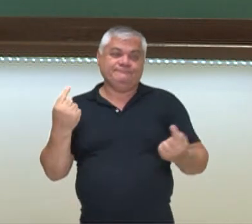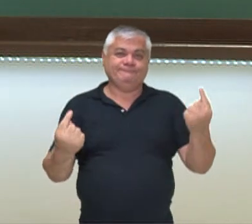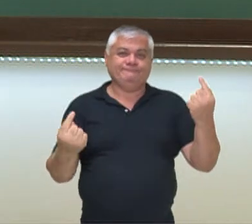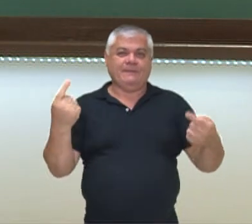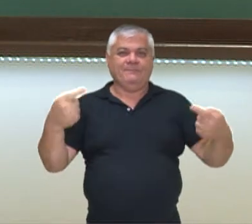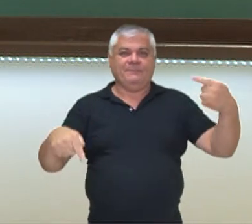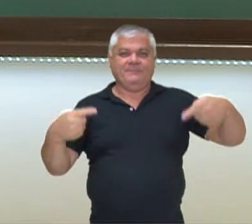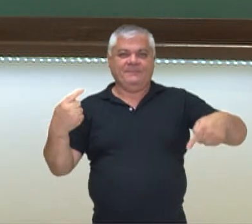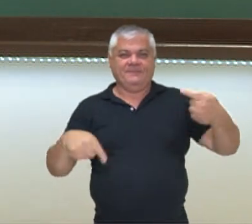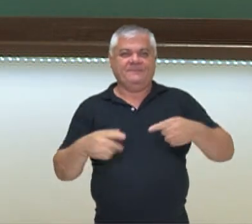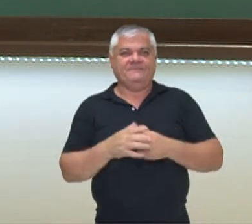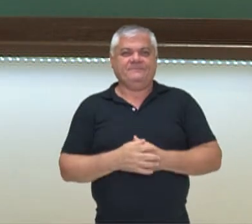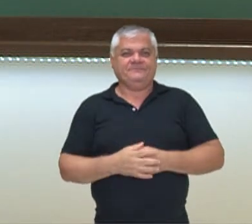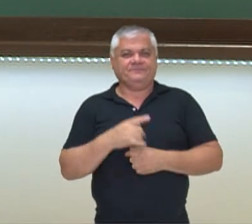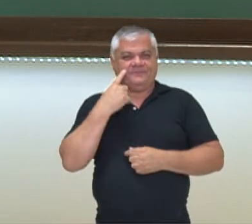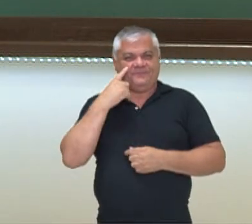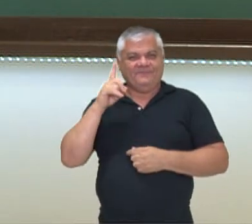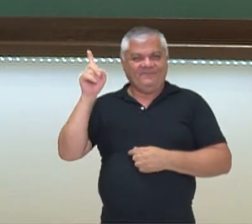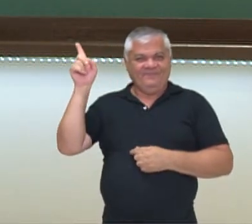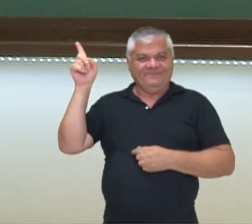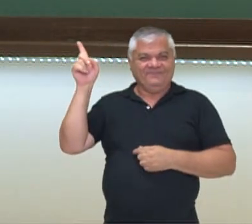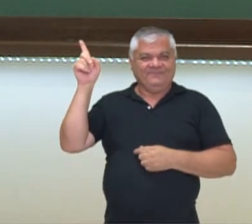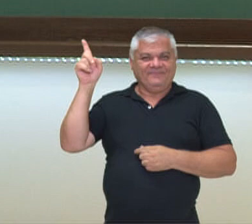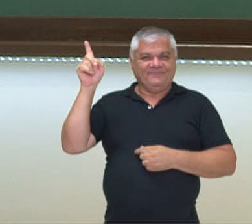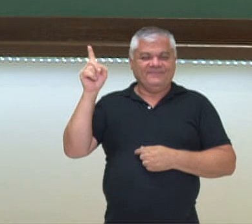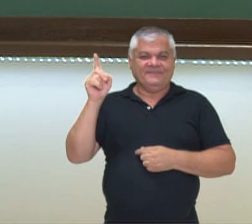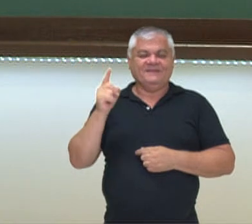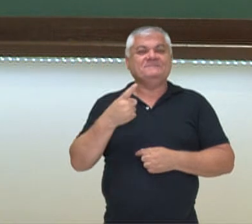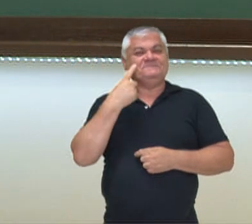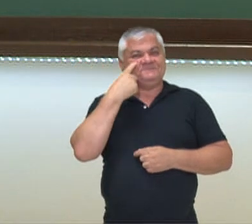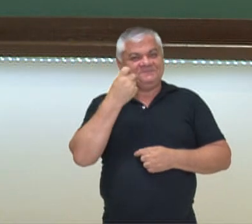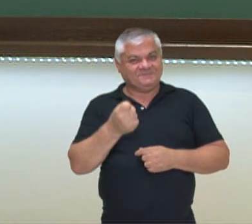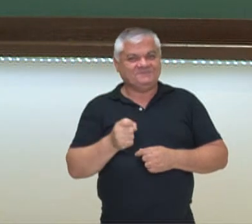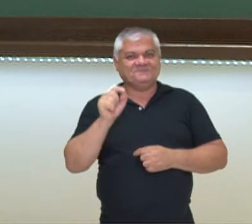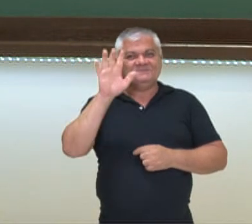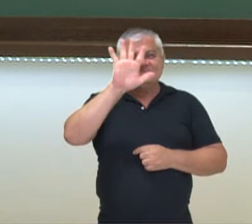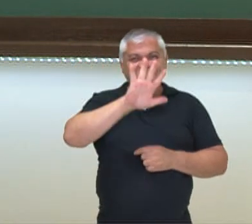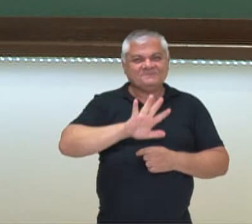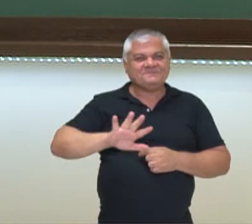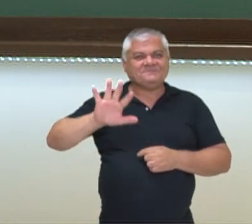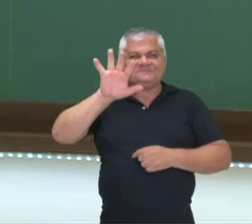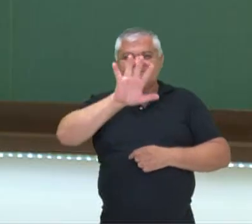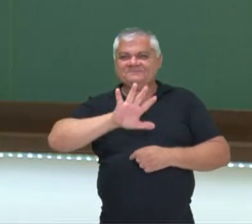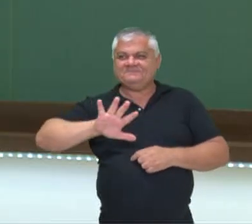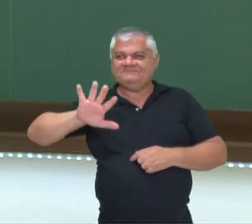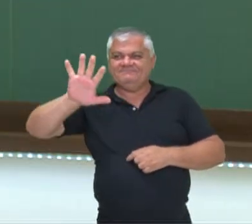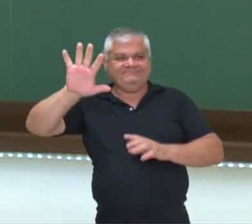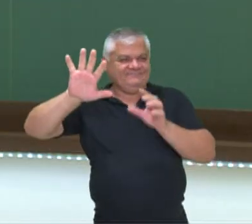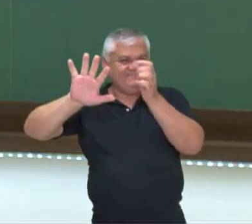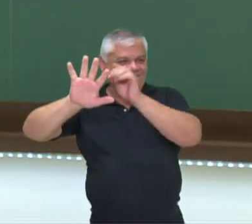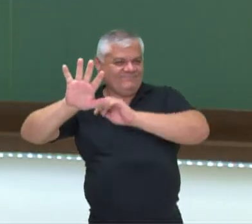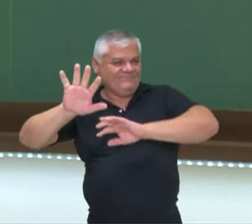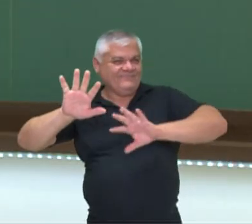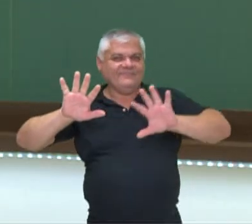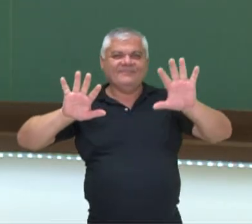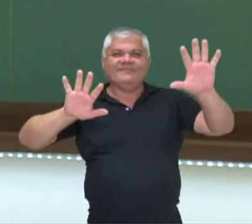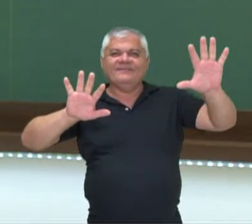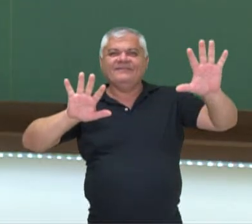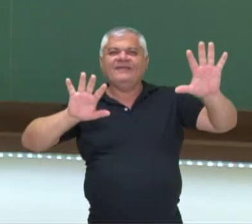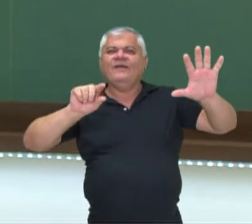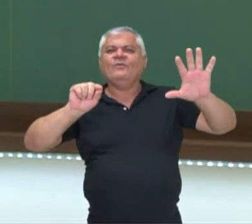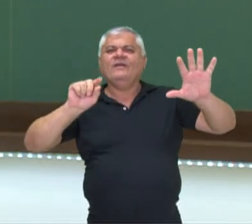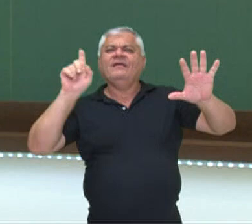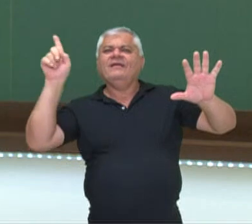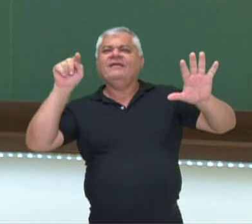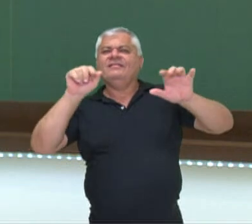Esta imagem é muito interessante, que aqui nós temos uma noção da distribuição mundial e nessa distribuição